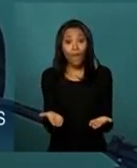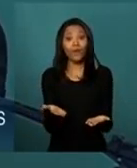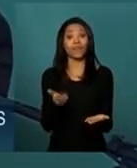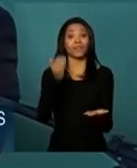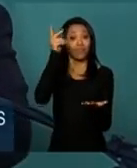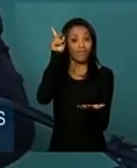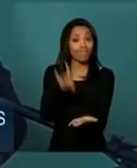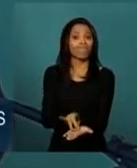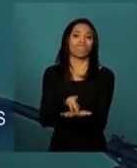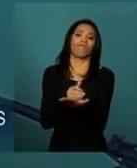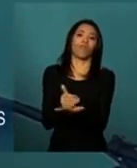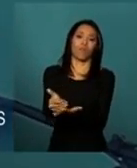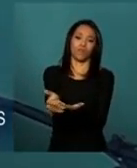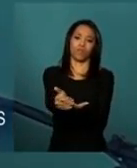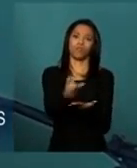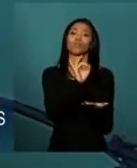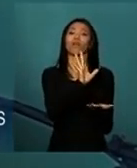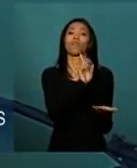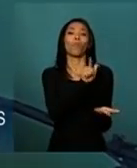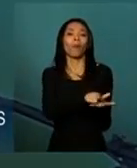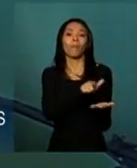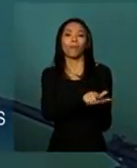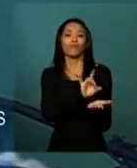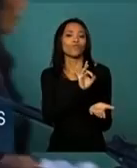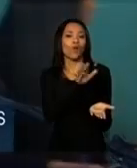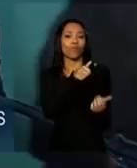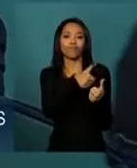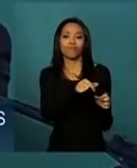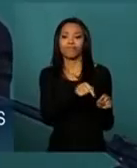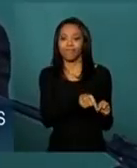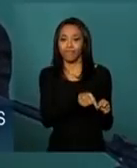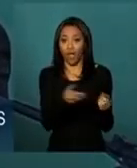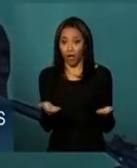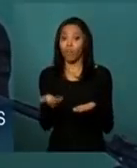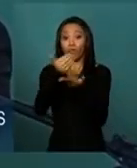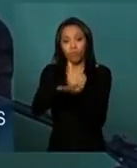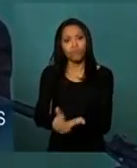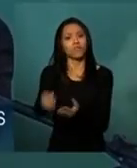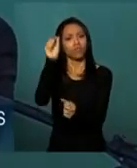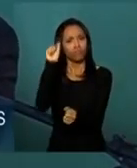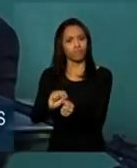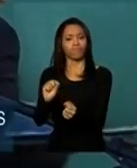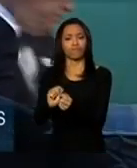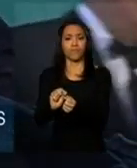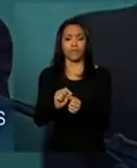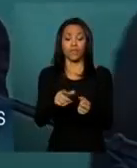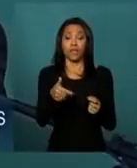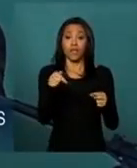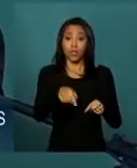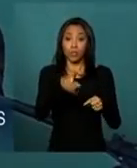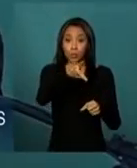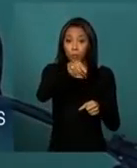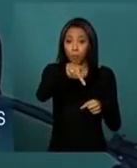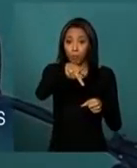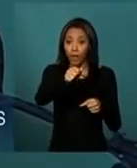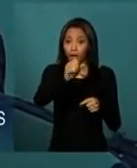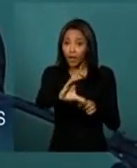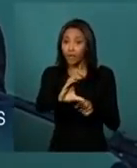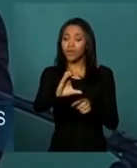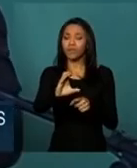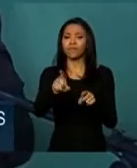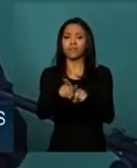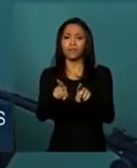papel. A cidade de Teresina foi contemplada com 170 milhões de reais no PAC Mobilidade Grande